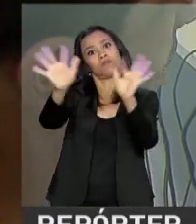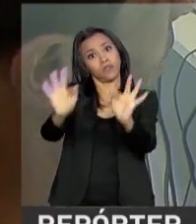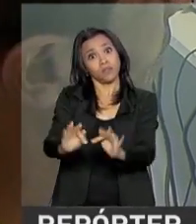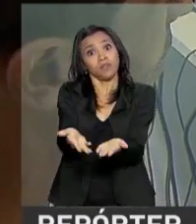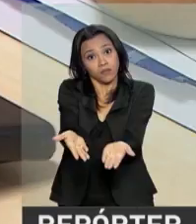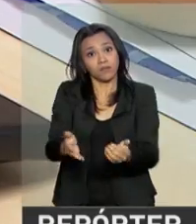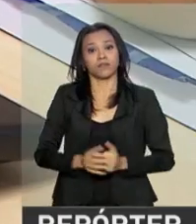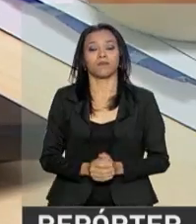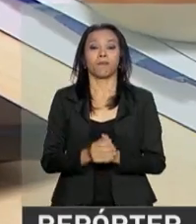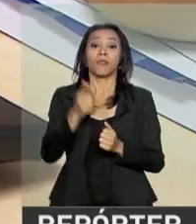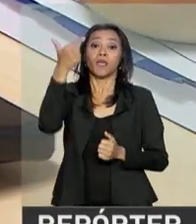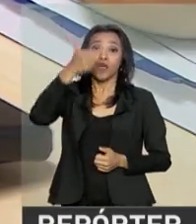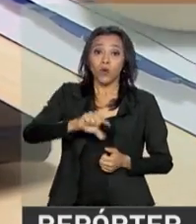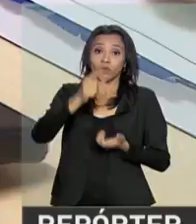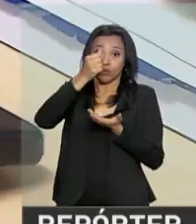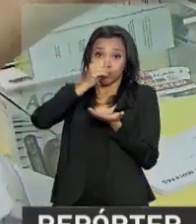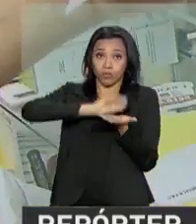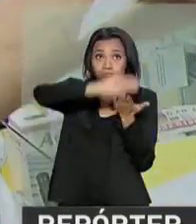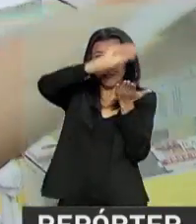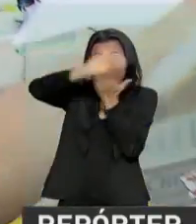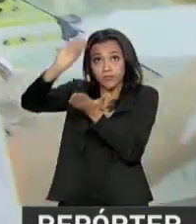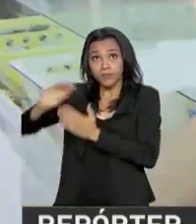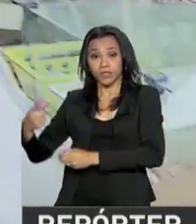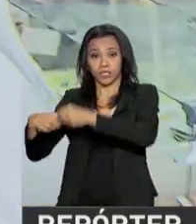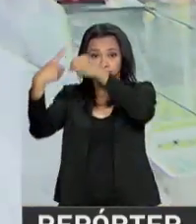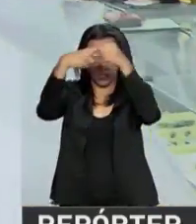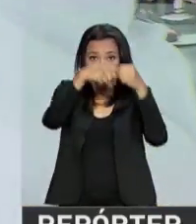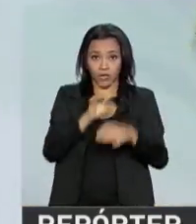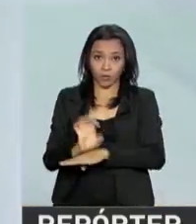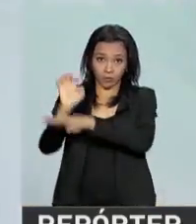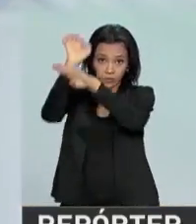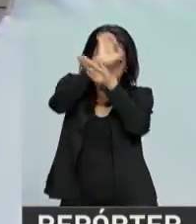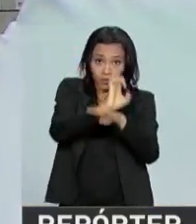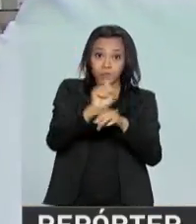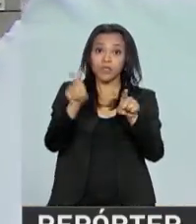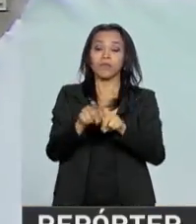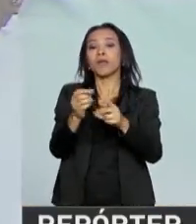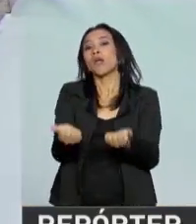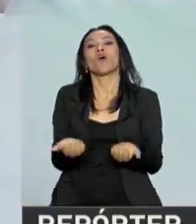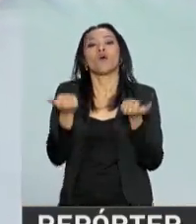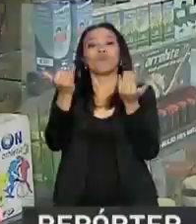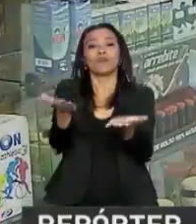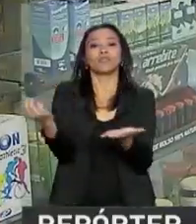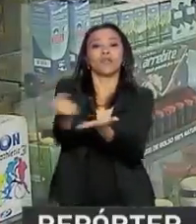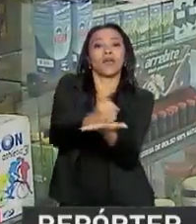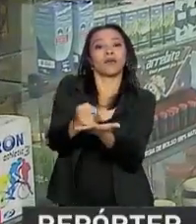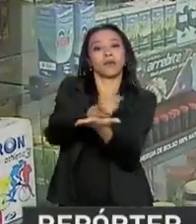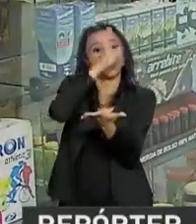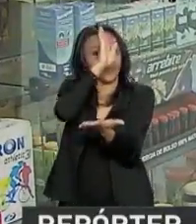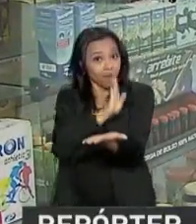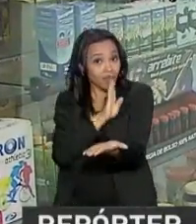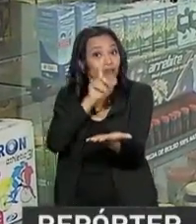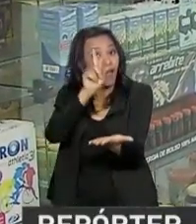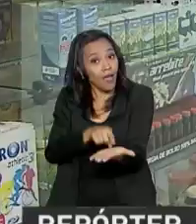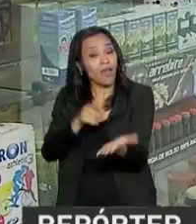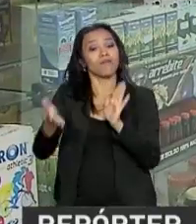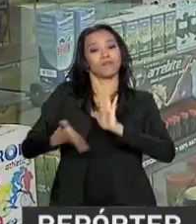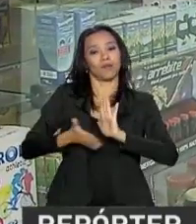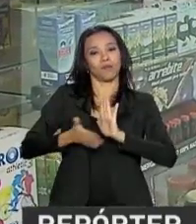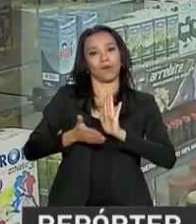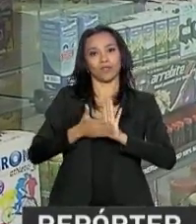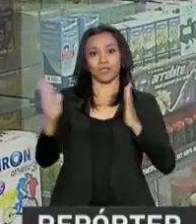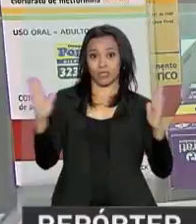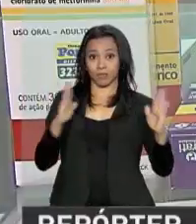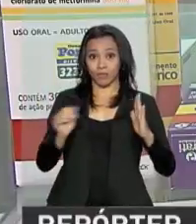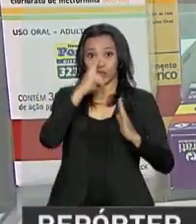de verbas para estados e municípios, além do fornecimento de remédios de graça pelo SUS, são medidas destacadas